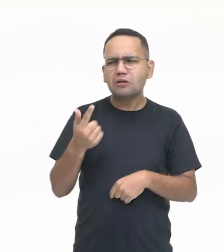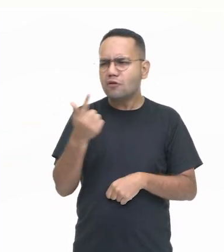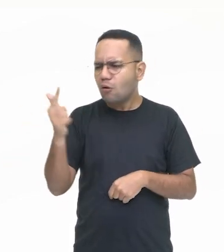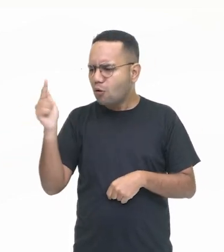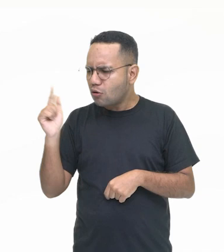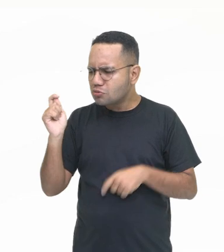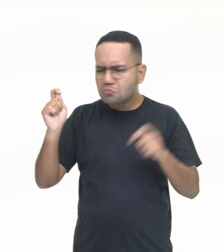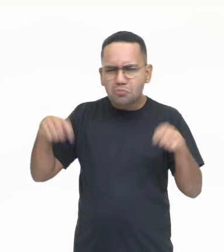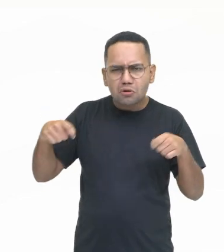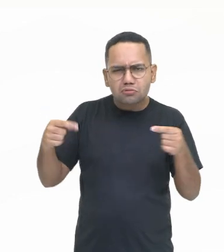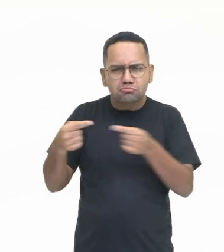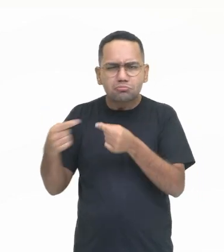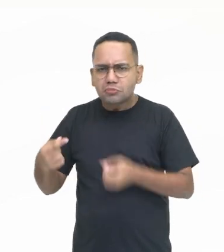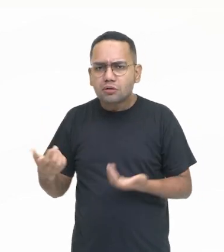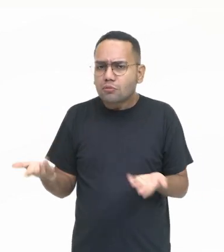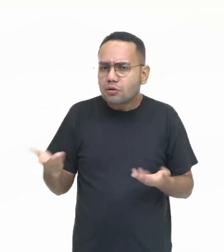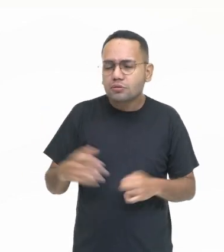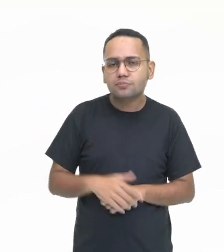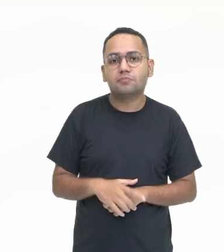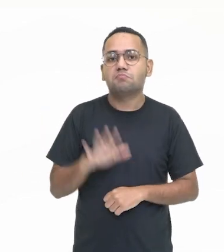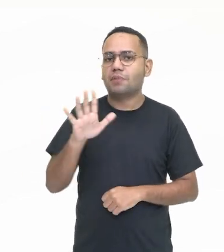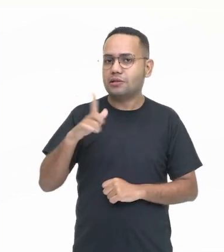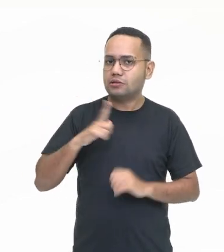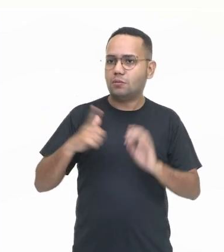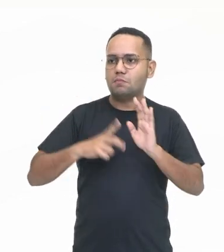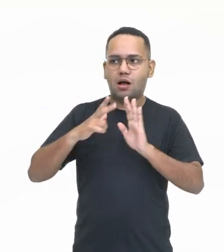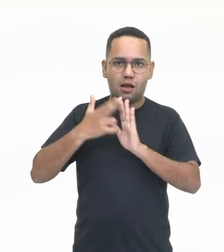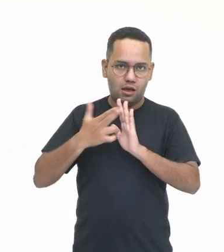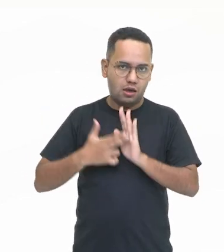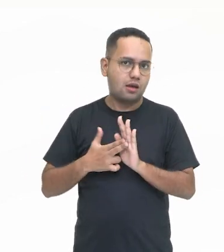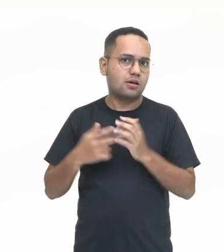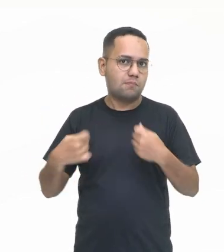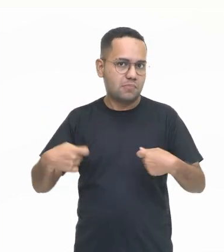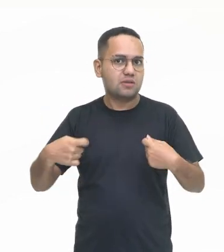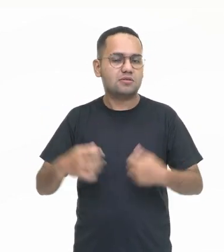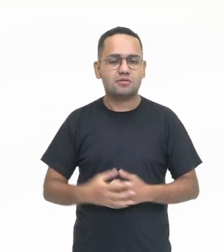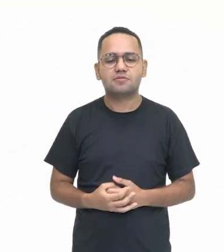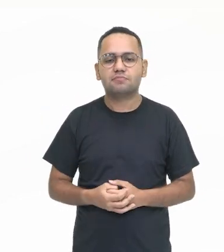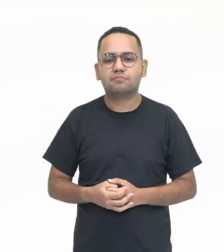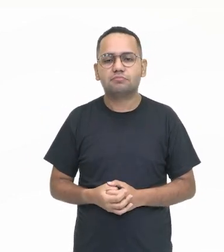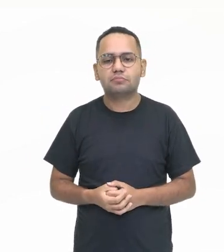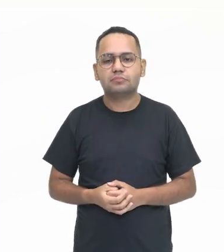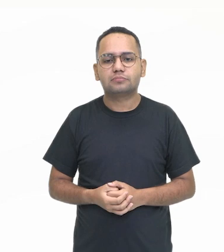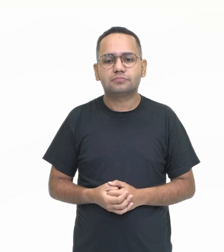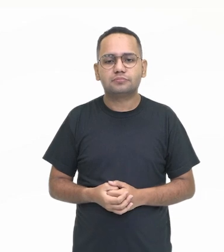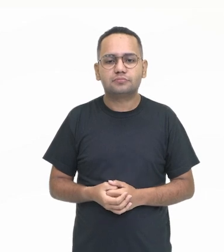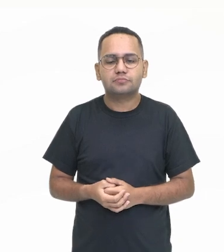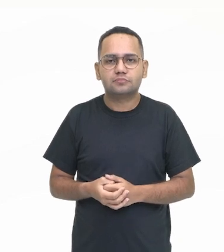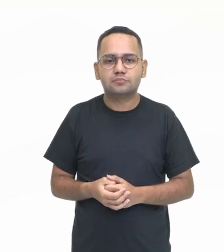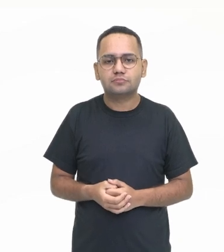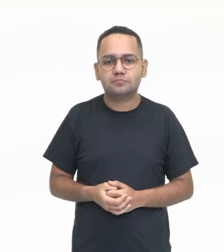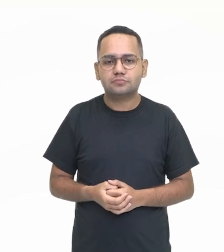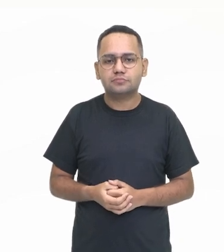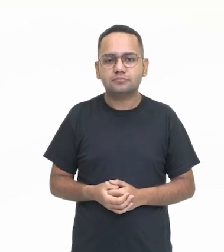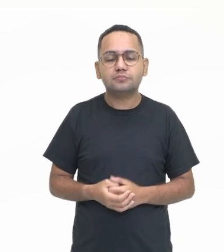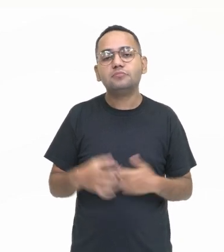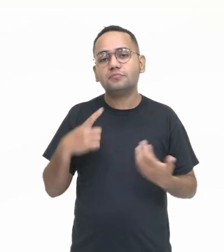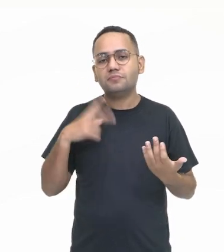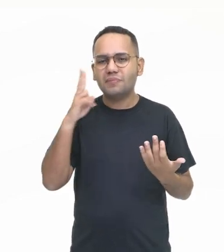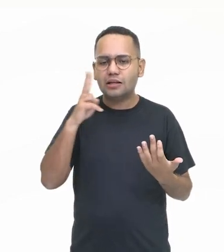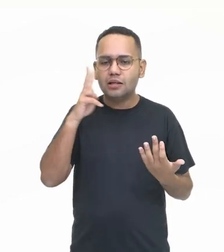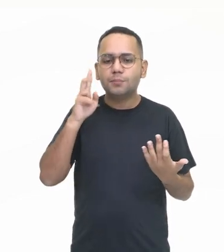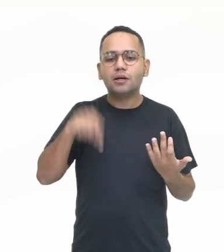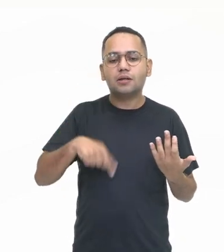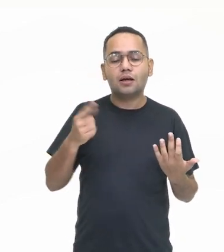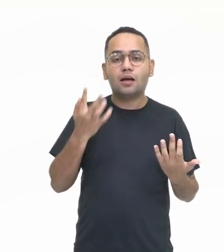B? Porque existe lá uma regrinha para essa relação, né? Que é justamente o que eu apresentei para vocês ainda há pouco, né? A lei de função, ou